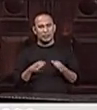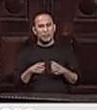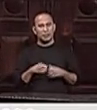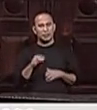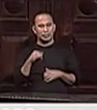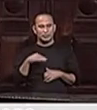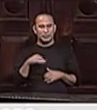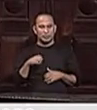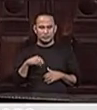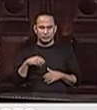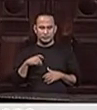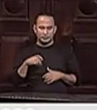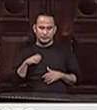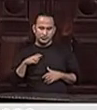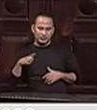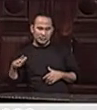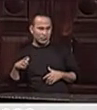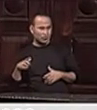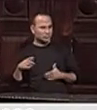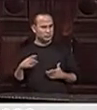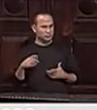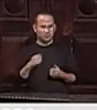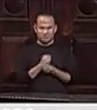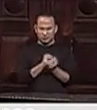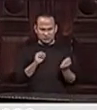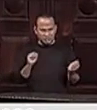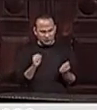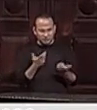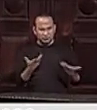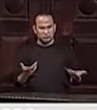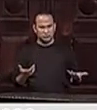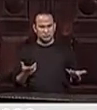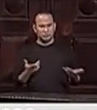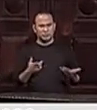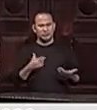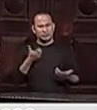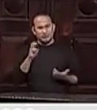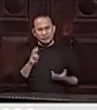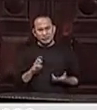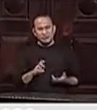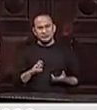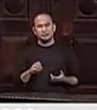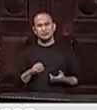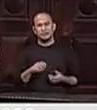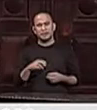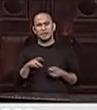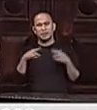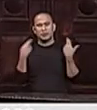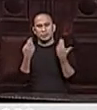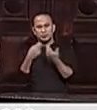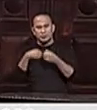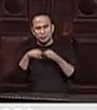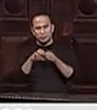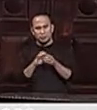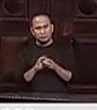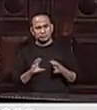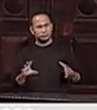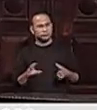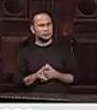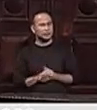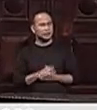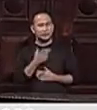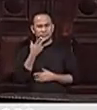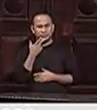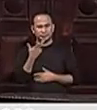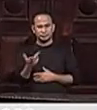intermunicipais. Não é possível que um projeto que já teve 15 audiências públicas, já passou pela análise jurídica da